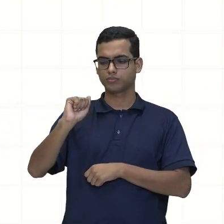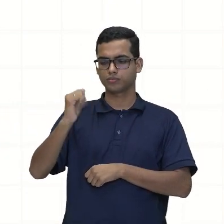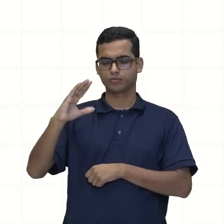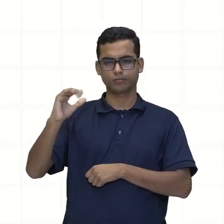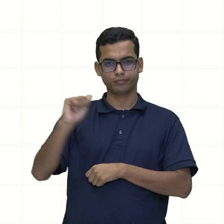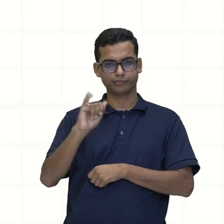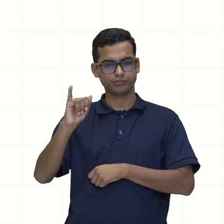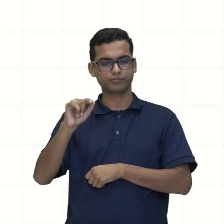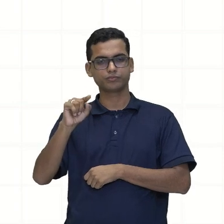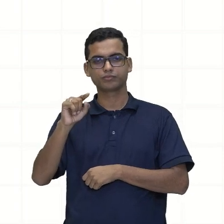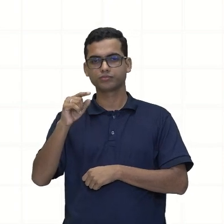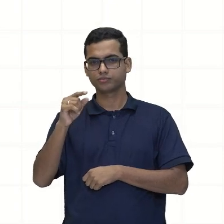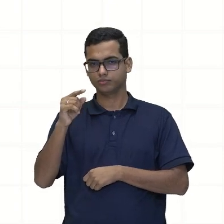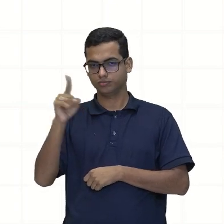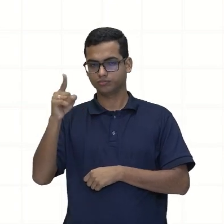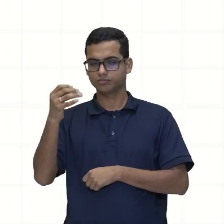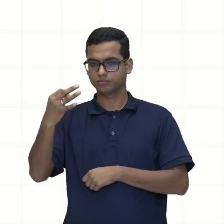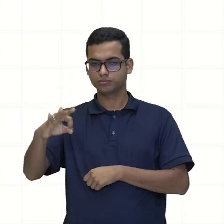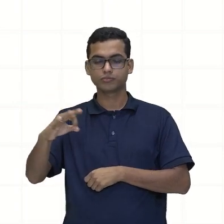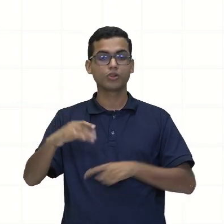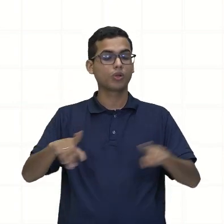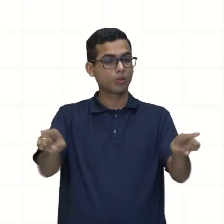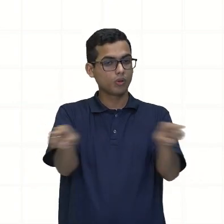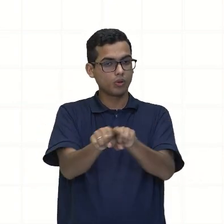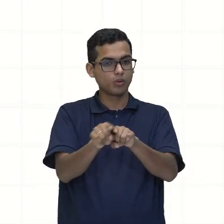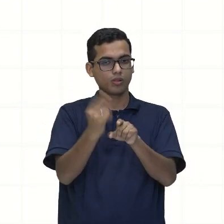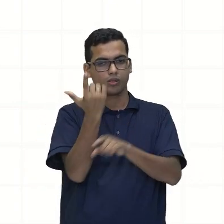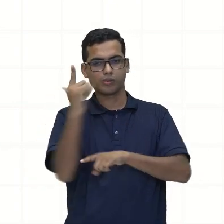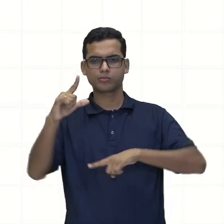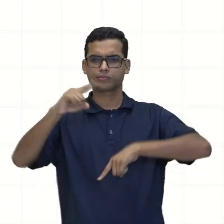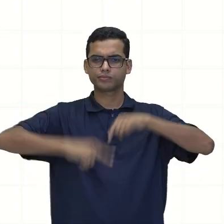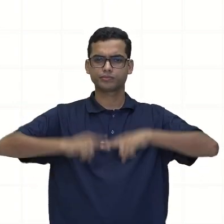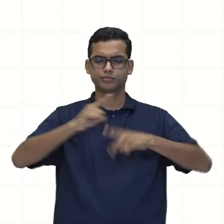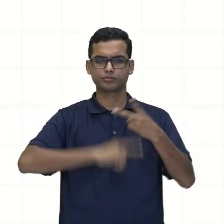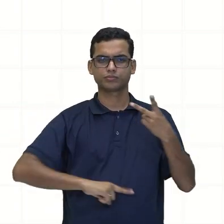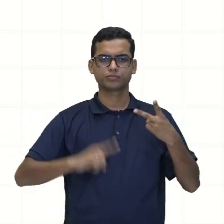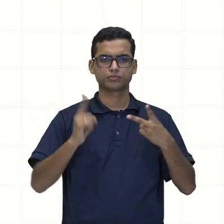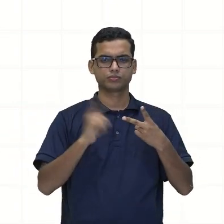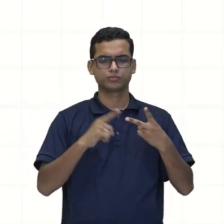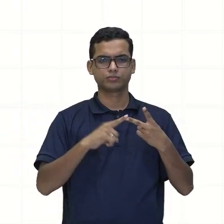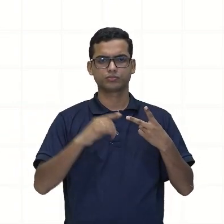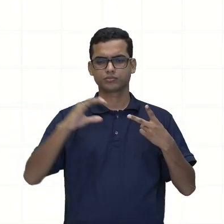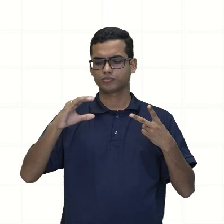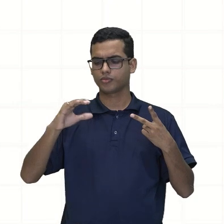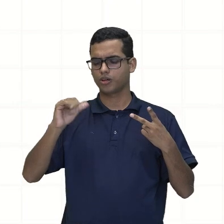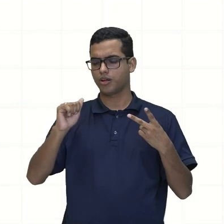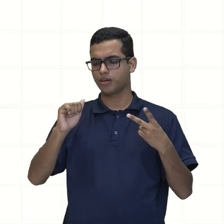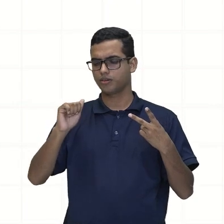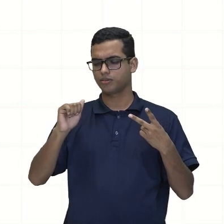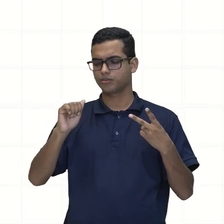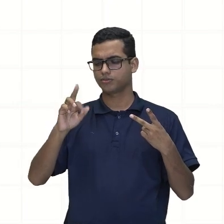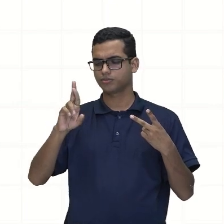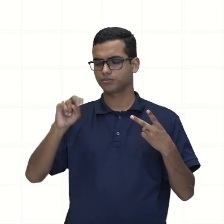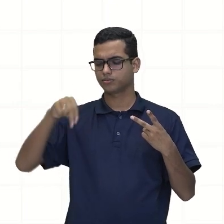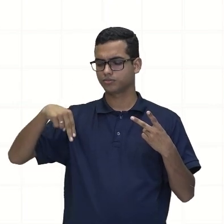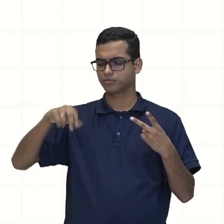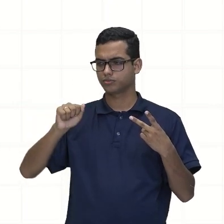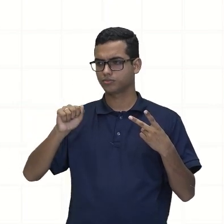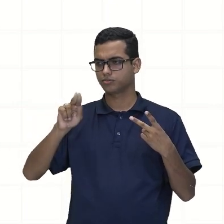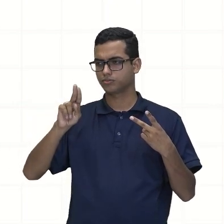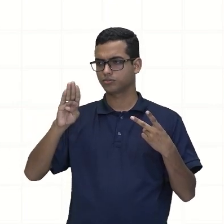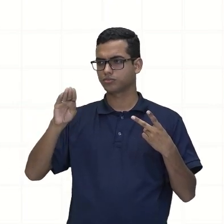chama a atenção também para um outro produto, que é a carnaúba, né? A carnaúba, que é